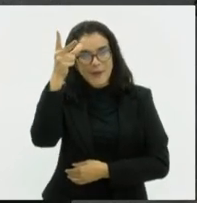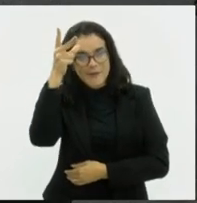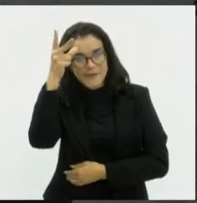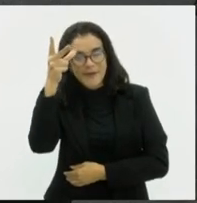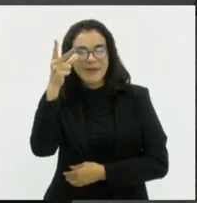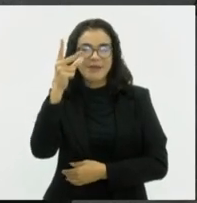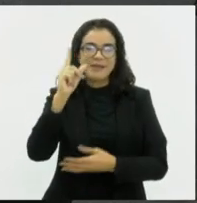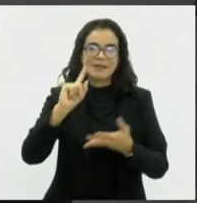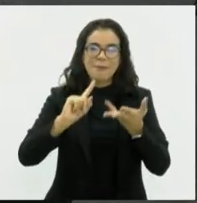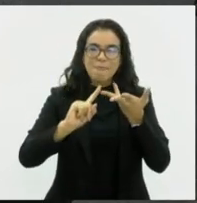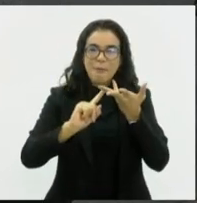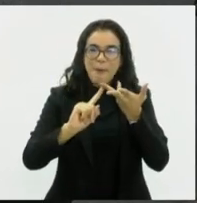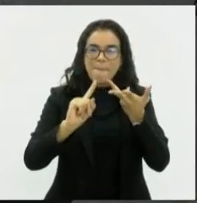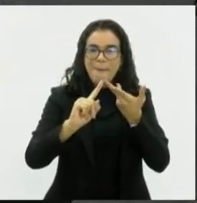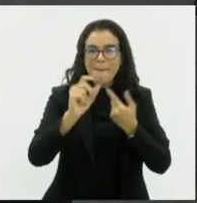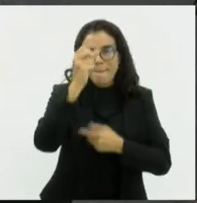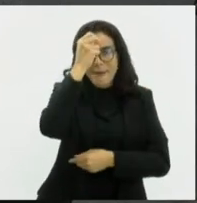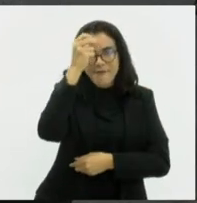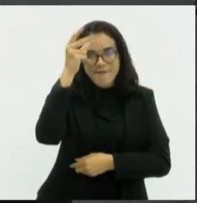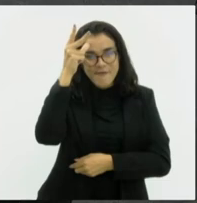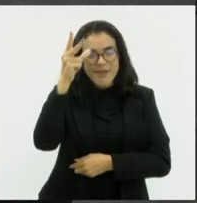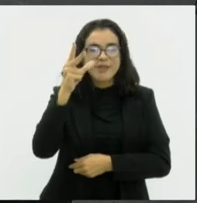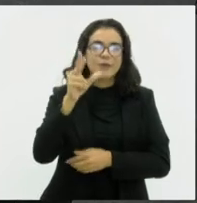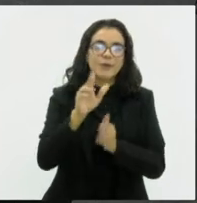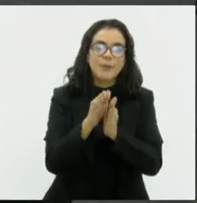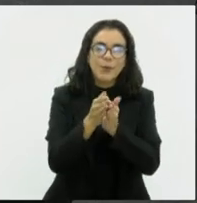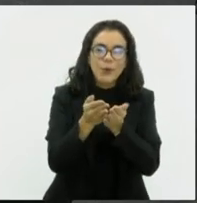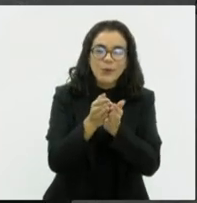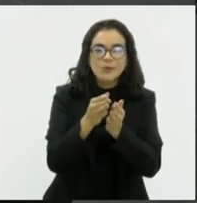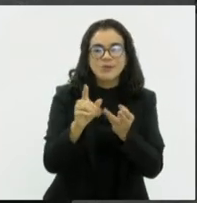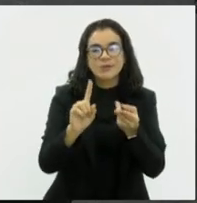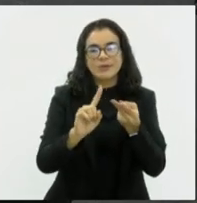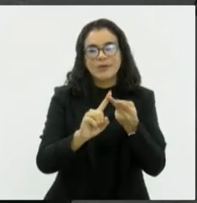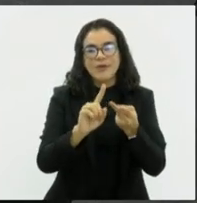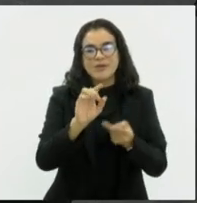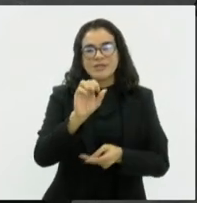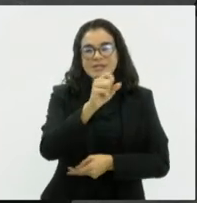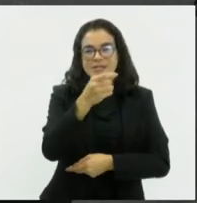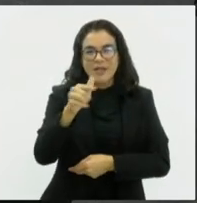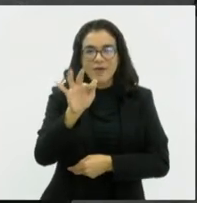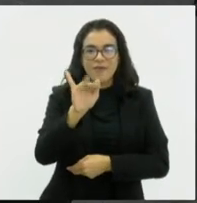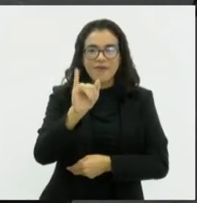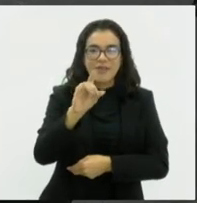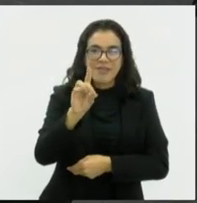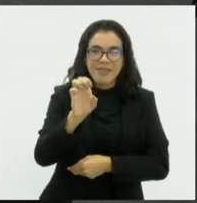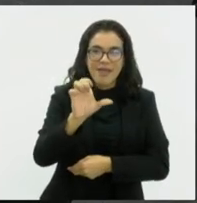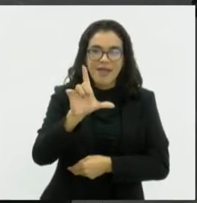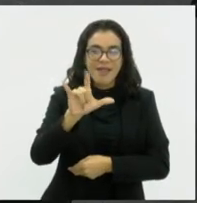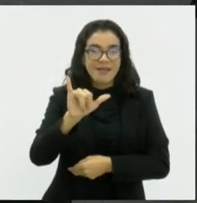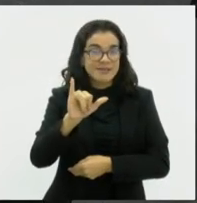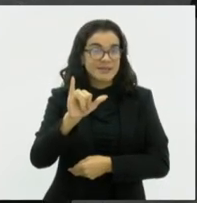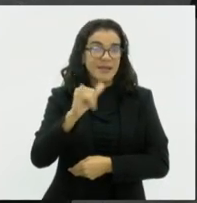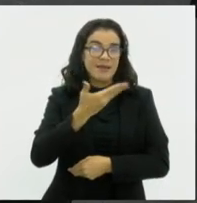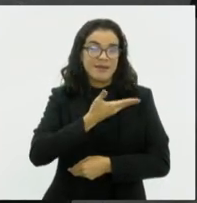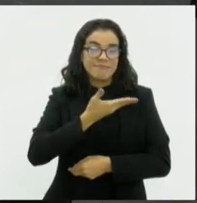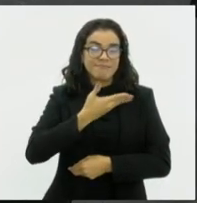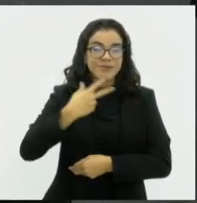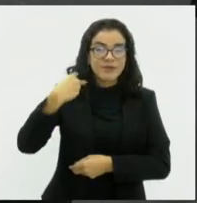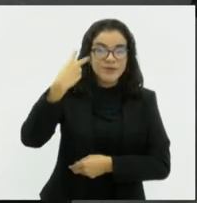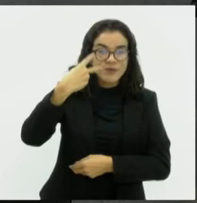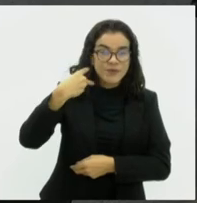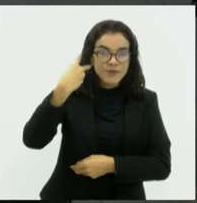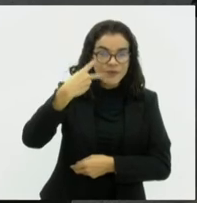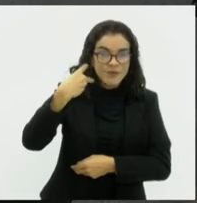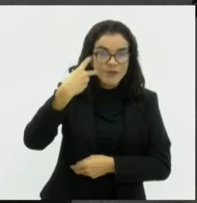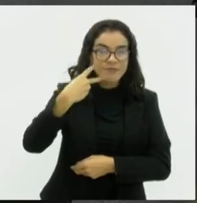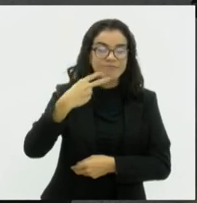Léo Pelanca, o prefeito de Búzios, Alexandre, o prefeito de São Fidélis, os nossos amigos vereadores, citando